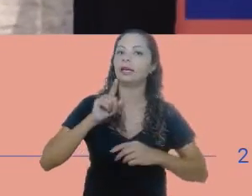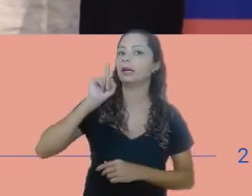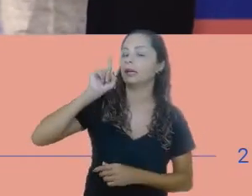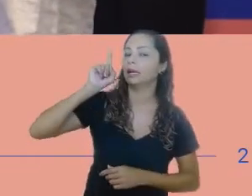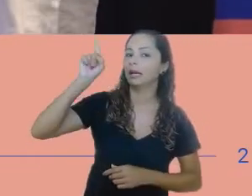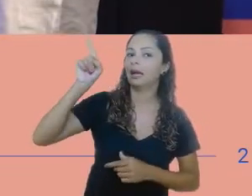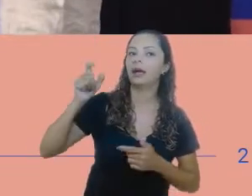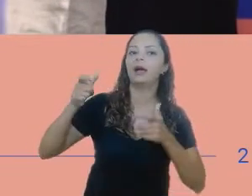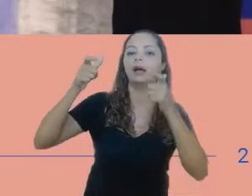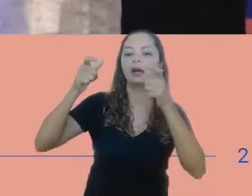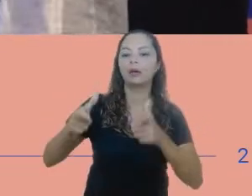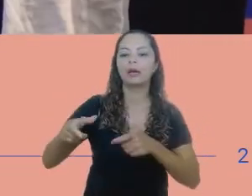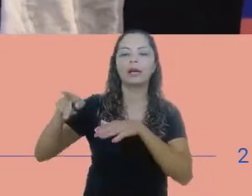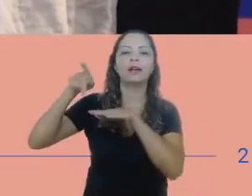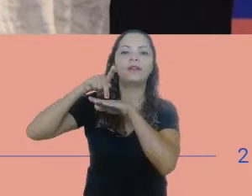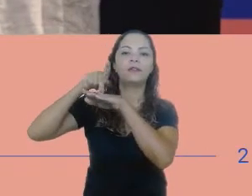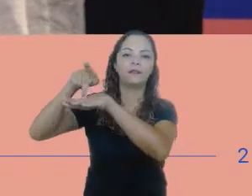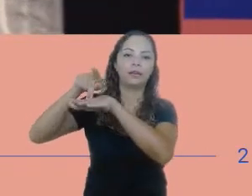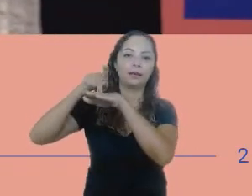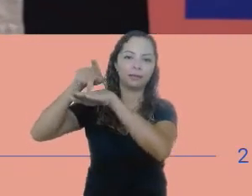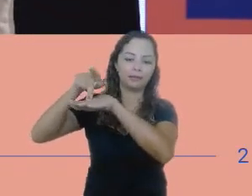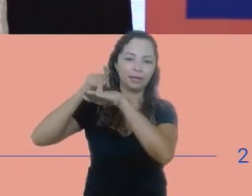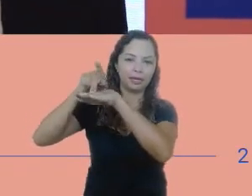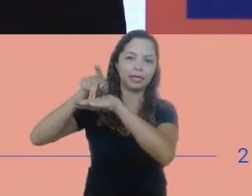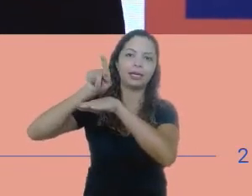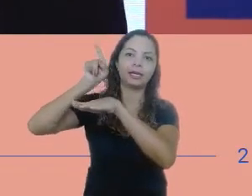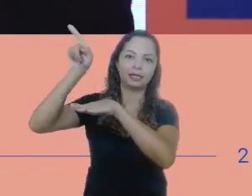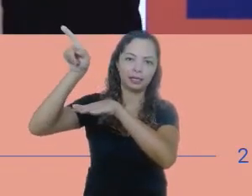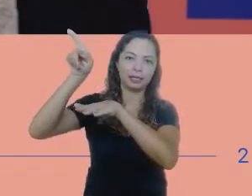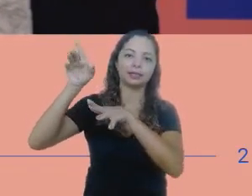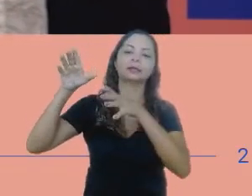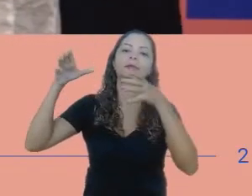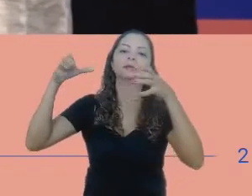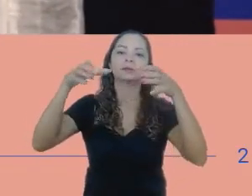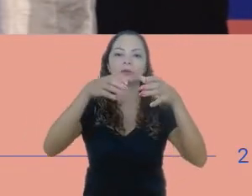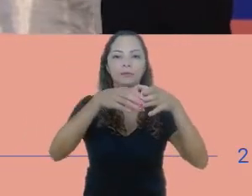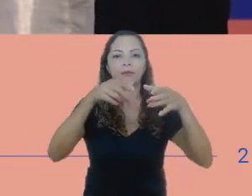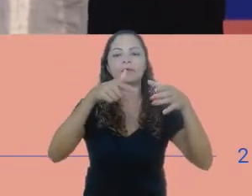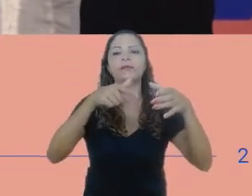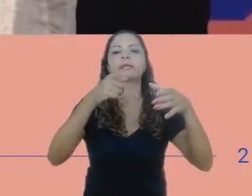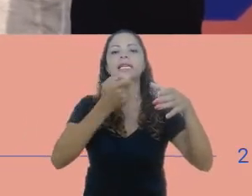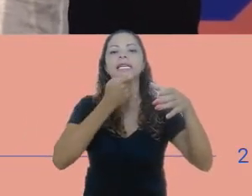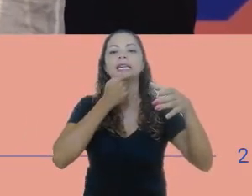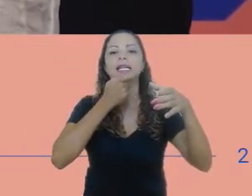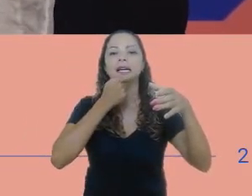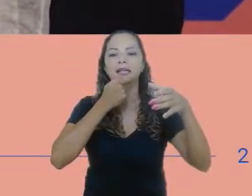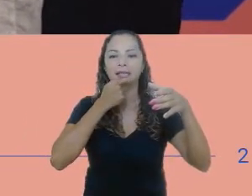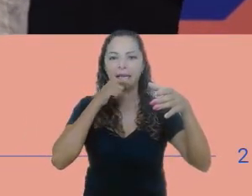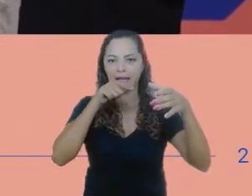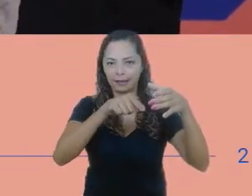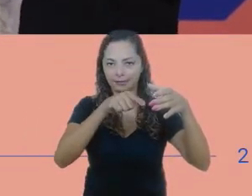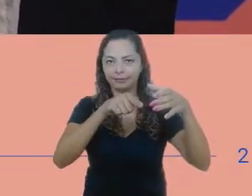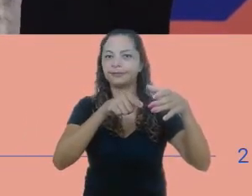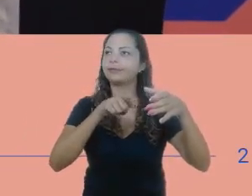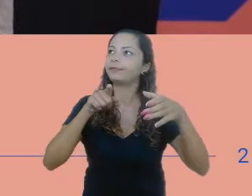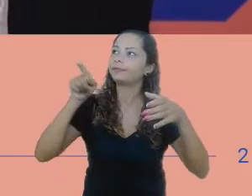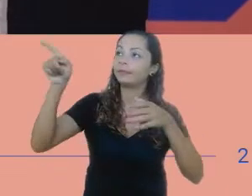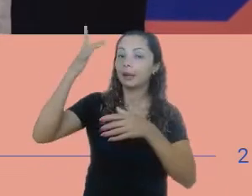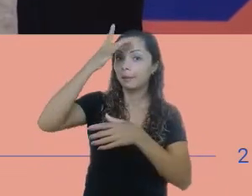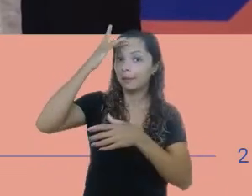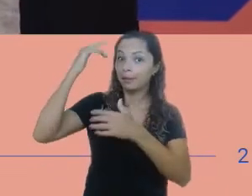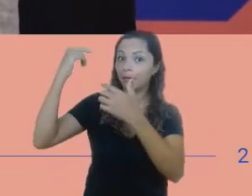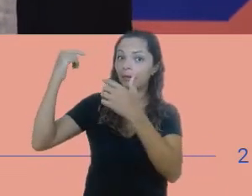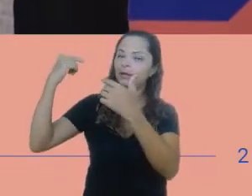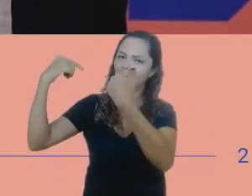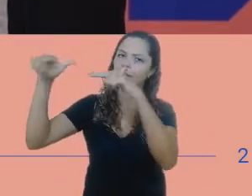com uma organização não-governamental da Inglaterra as o tecnólogo de tecnologias do site